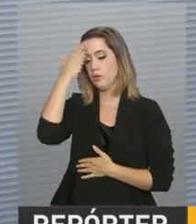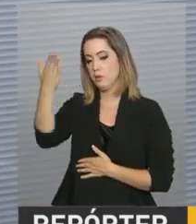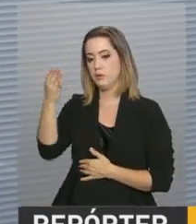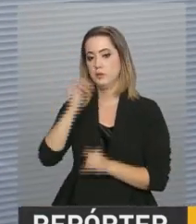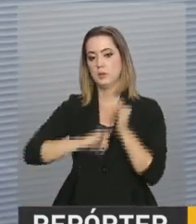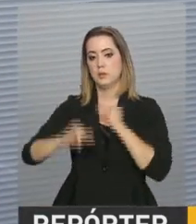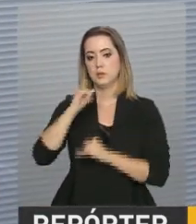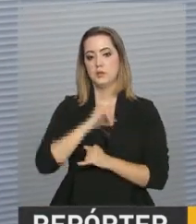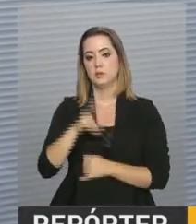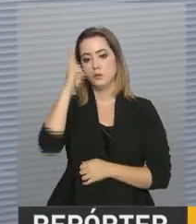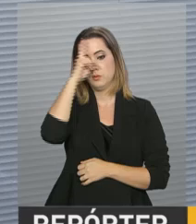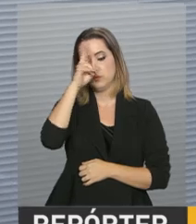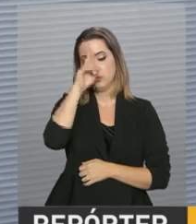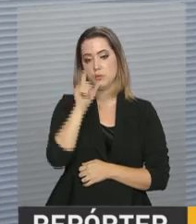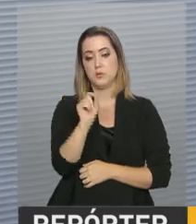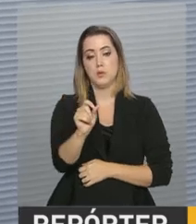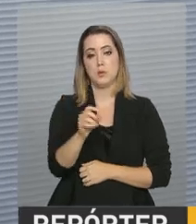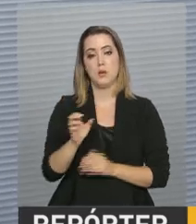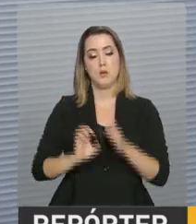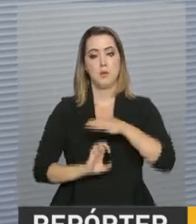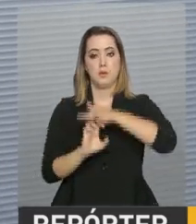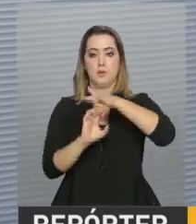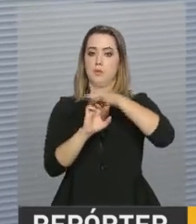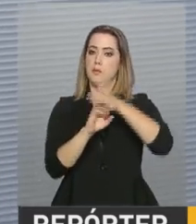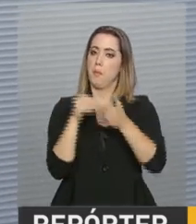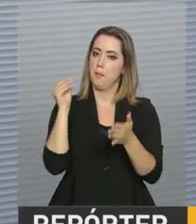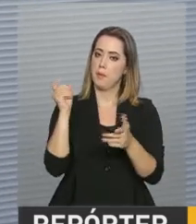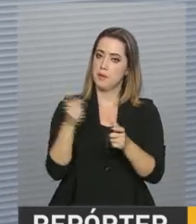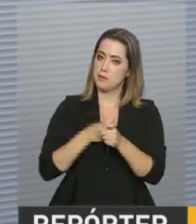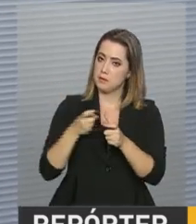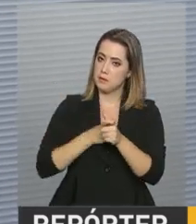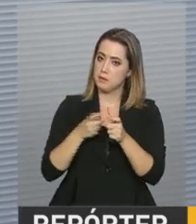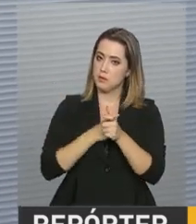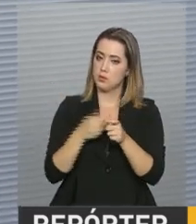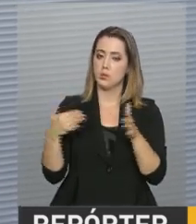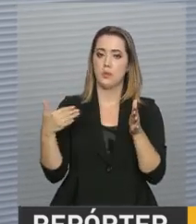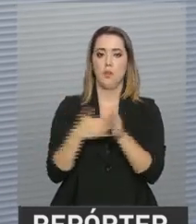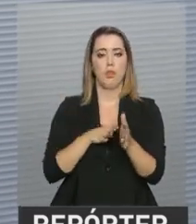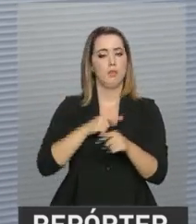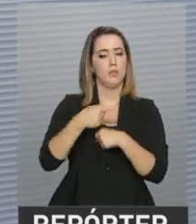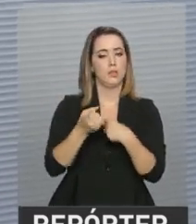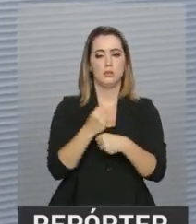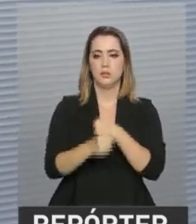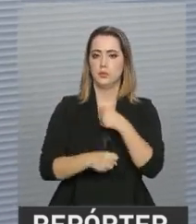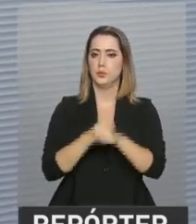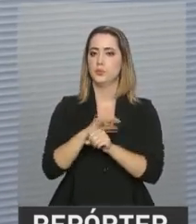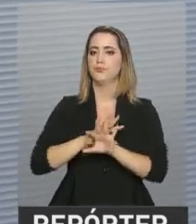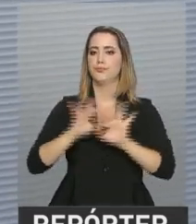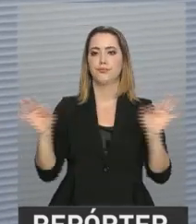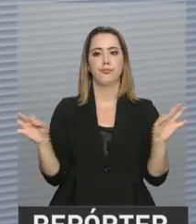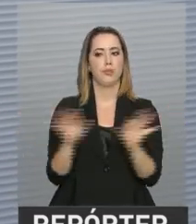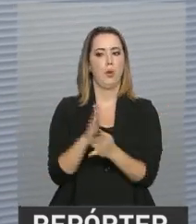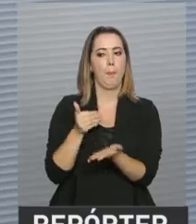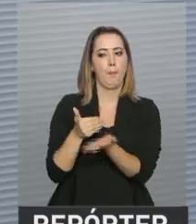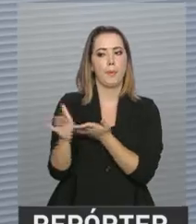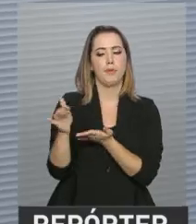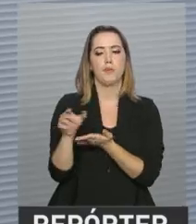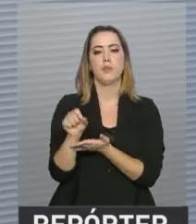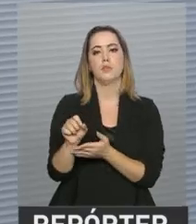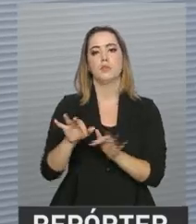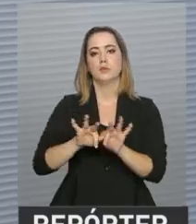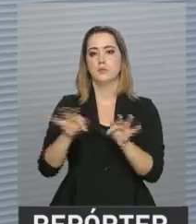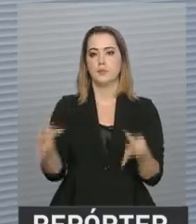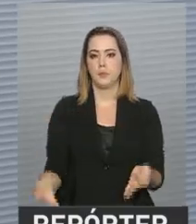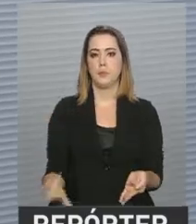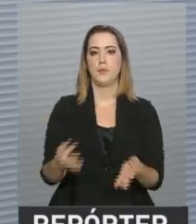informações Lembrando que as empresas que não renegociarem suas dívidas até o começo do ano que vem estão fora do Simples Nacional de